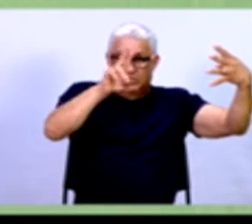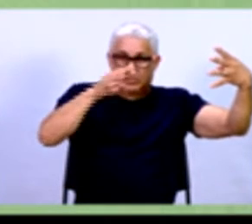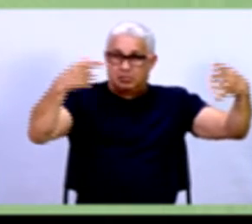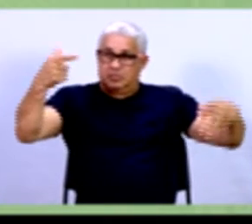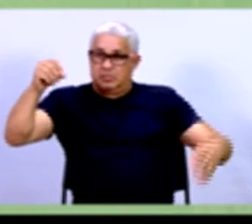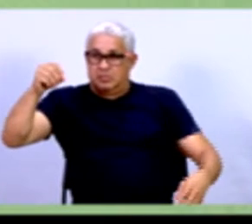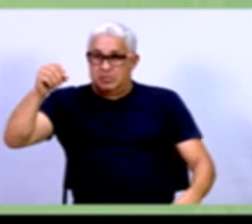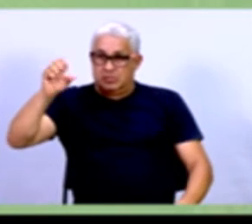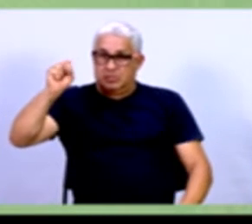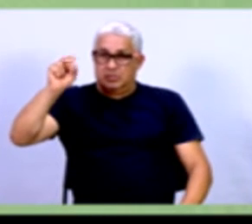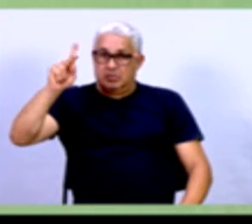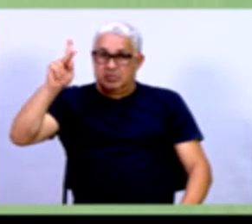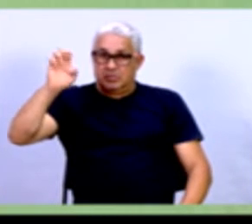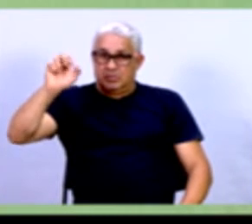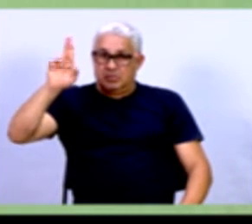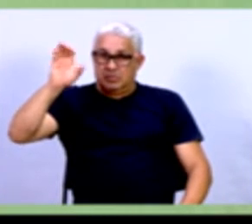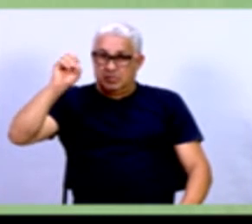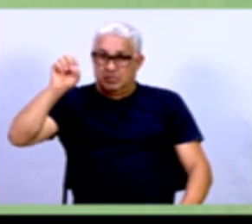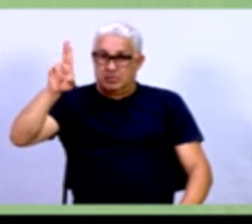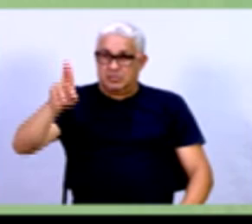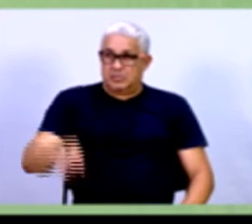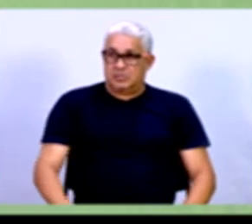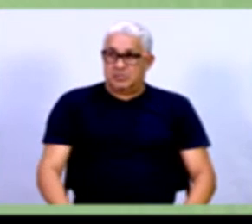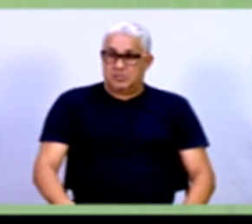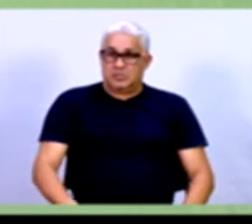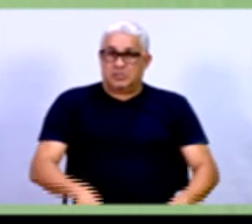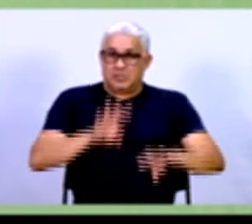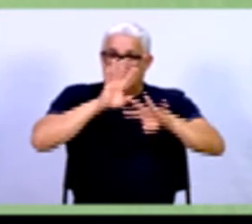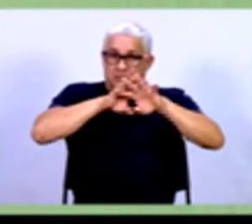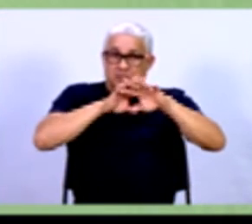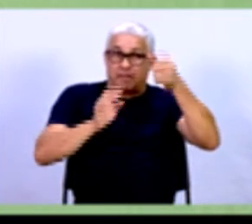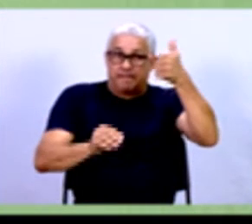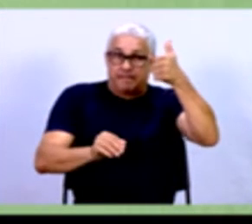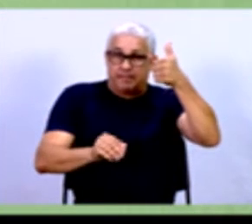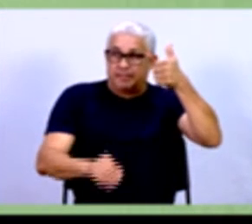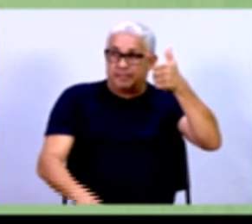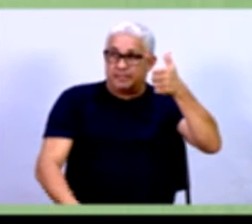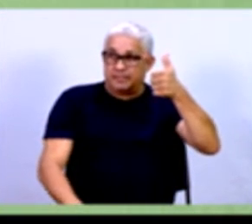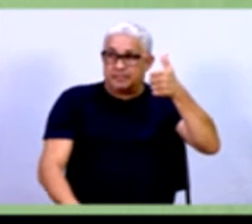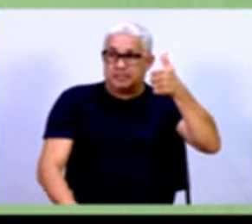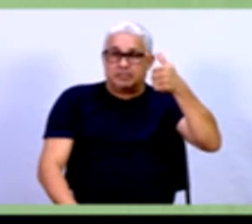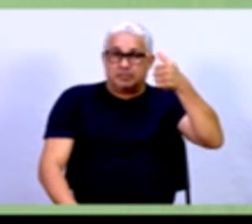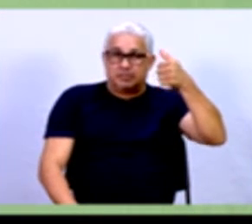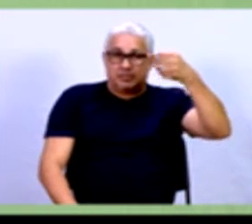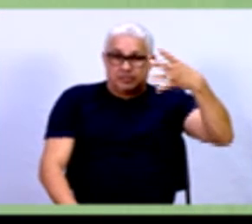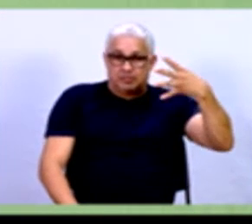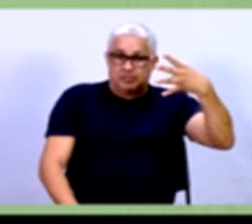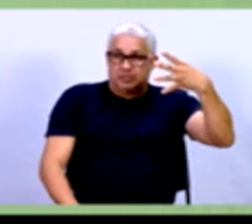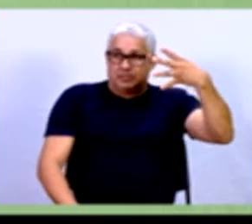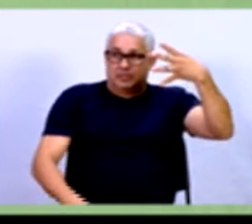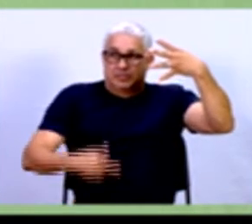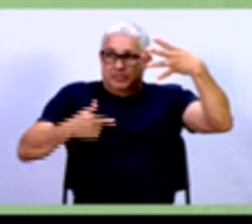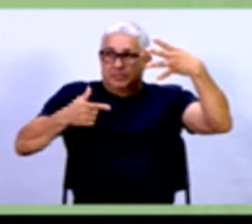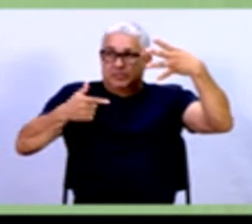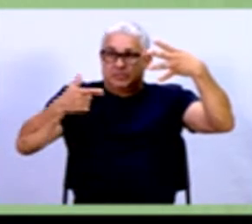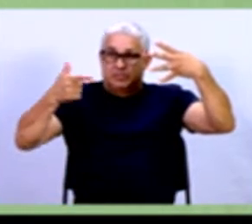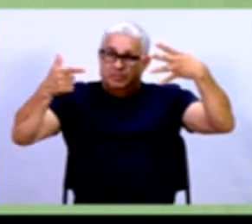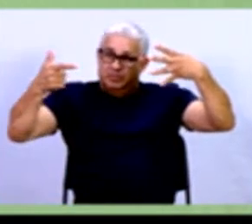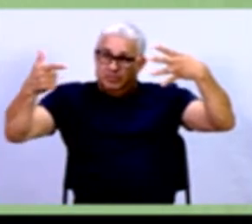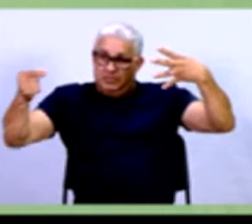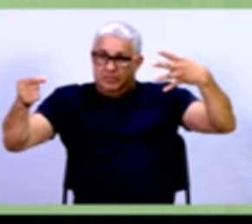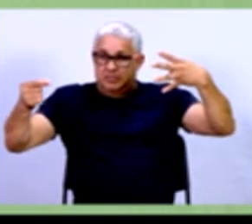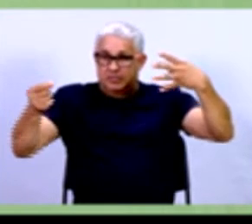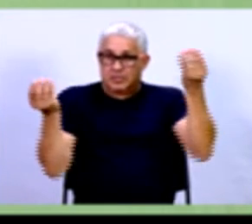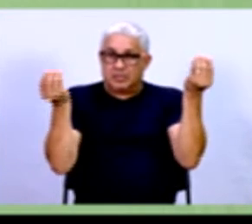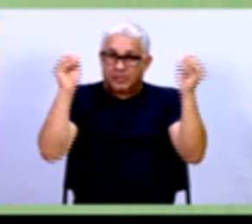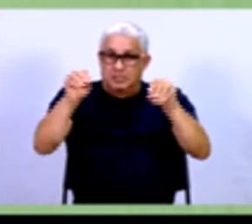entrar na tabela aqui. Olha como é que está a nossa primeira classe. 4 e 20. Esse 4 e 20 a gente colocou aqui